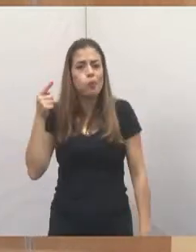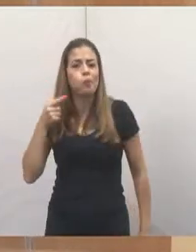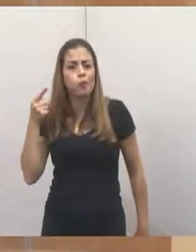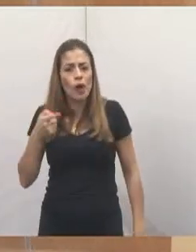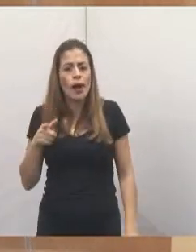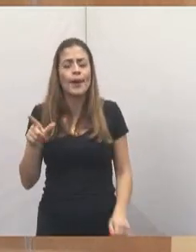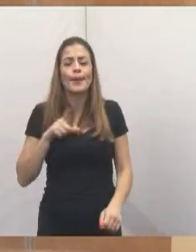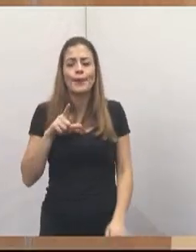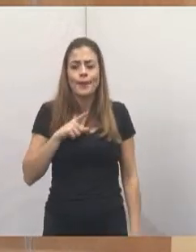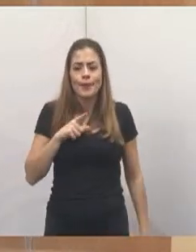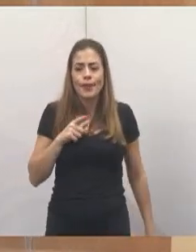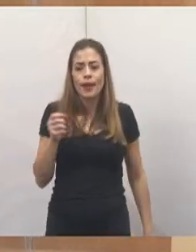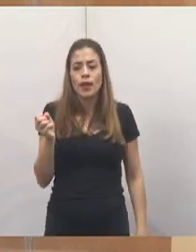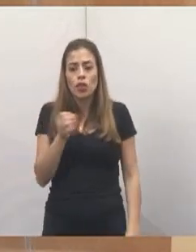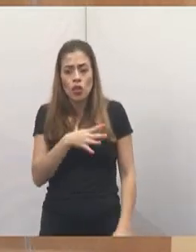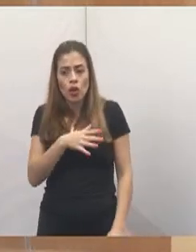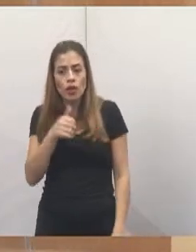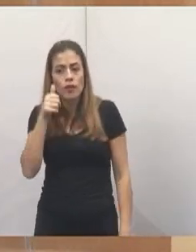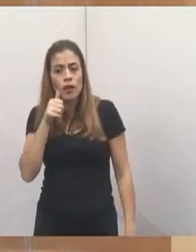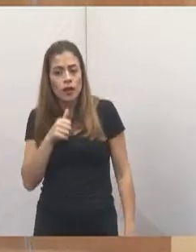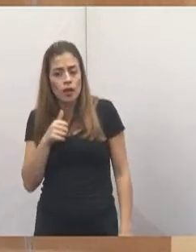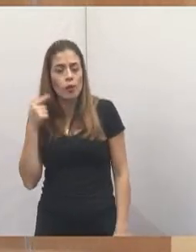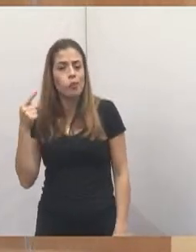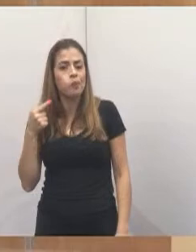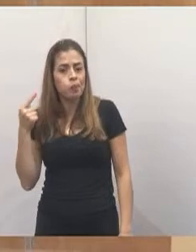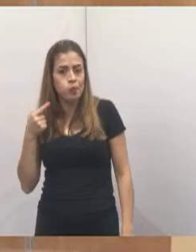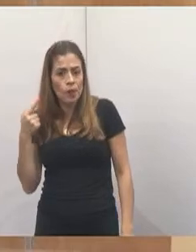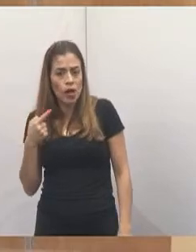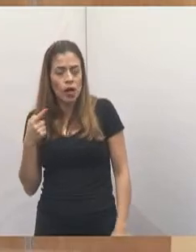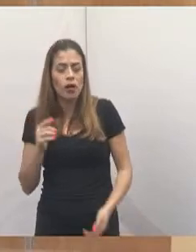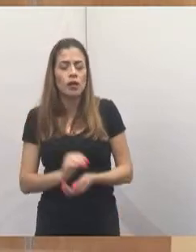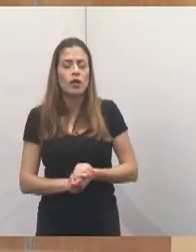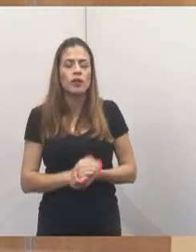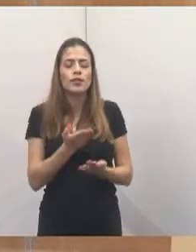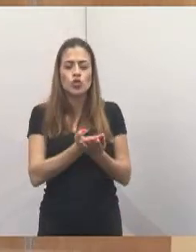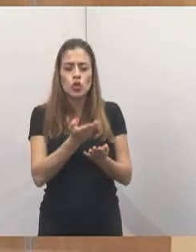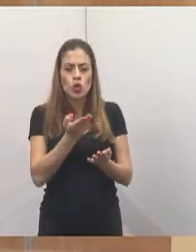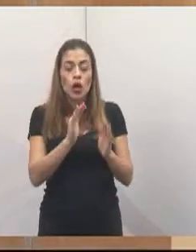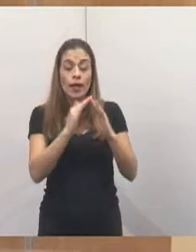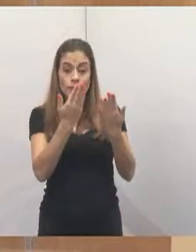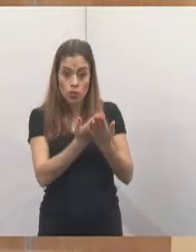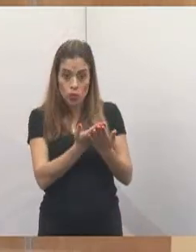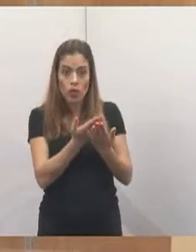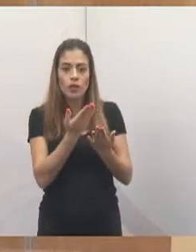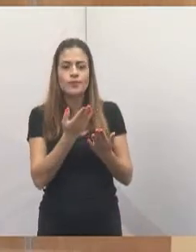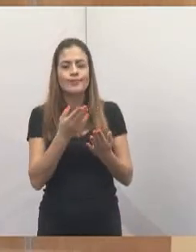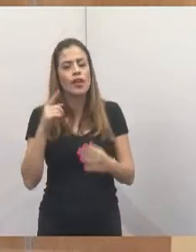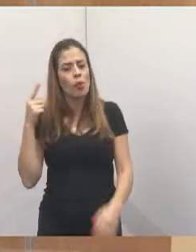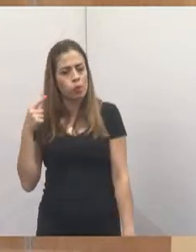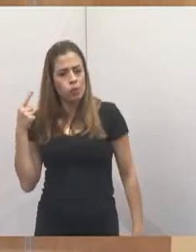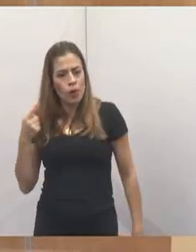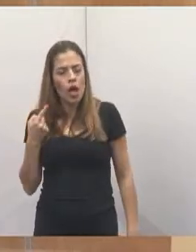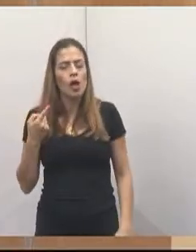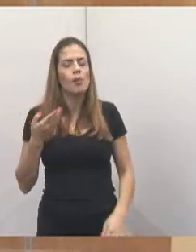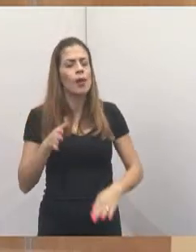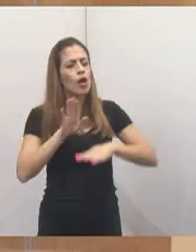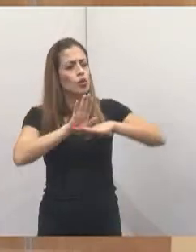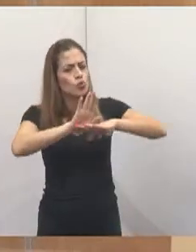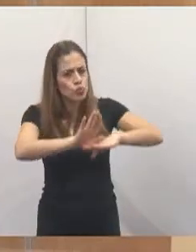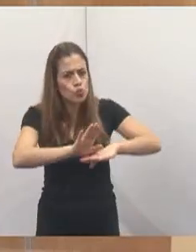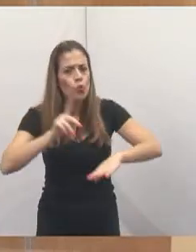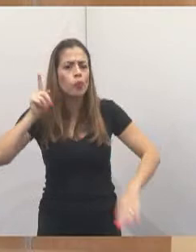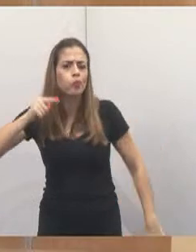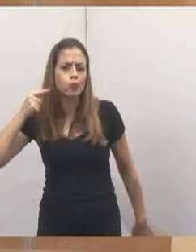colega que vai cuidar da nossa ESA, que é a Escola Superior da Advocacia. Tudo isso para preparar o advogado, para municiar o advogado, para que